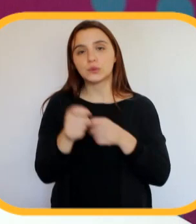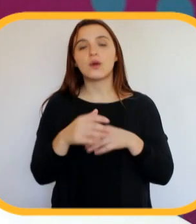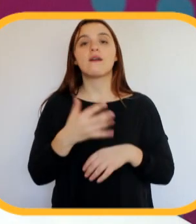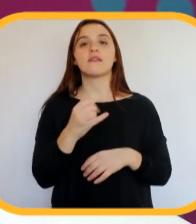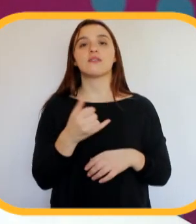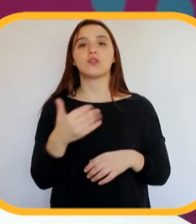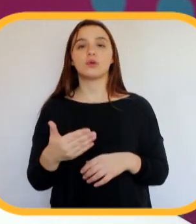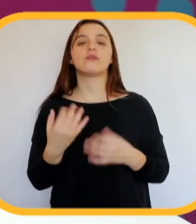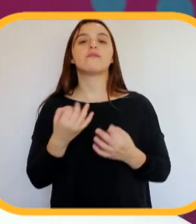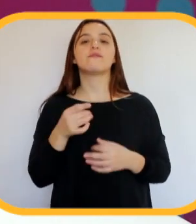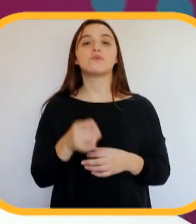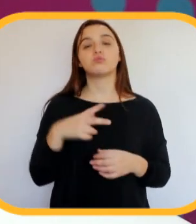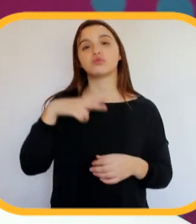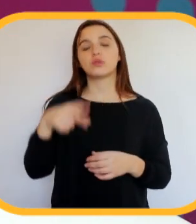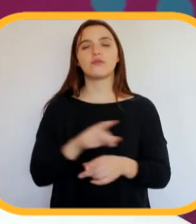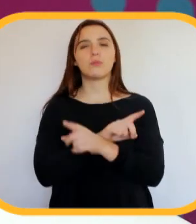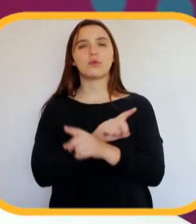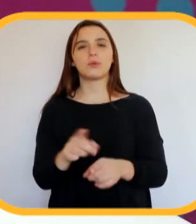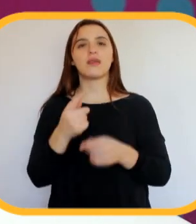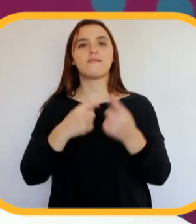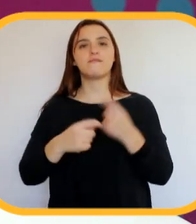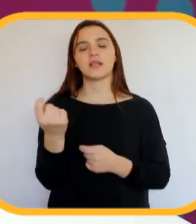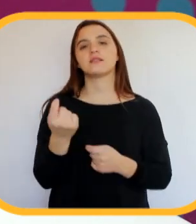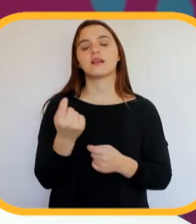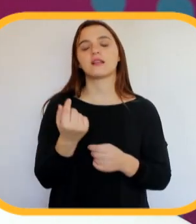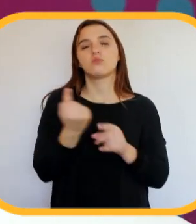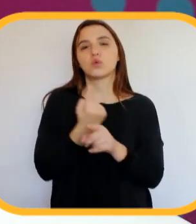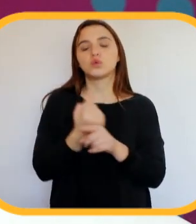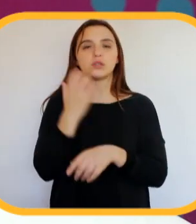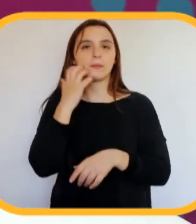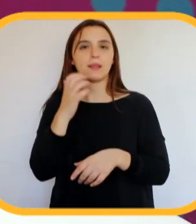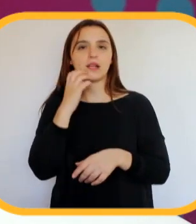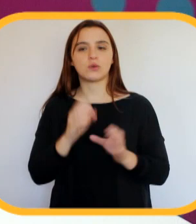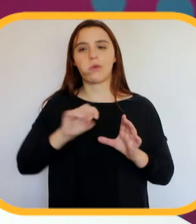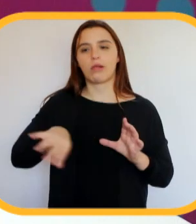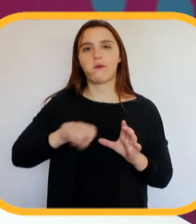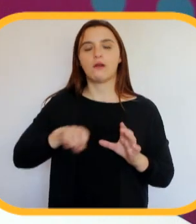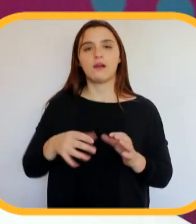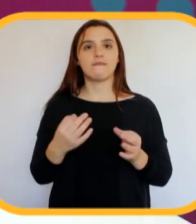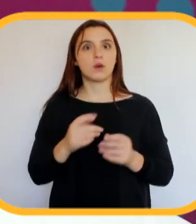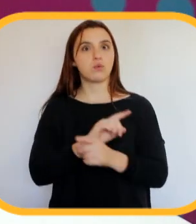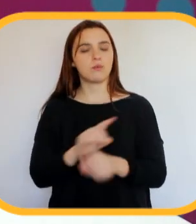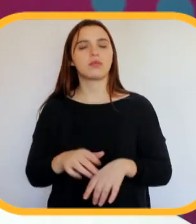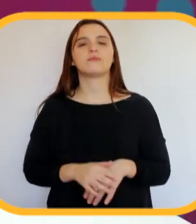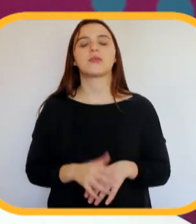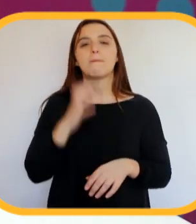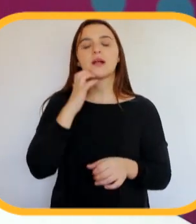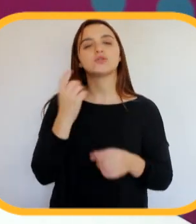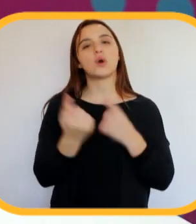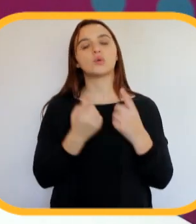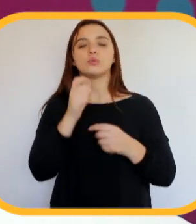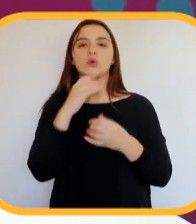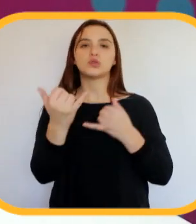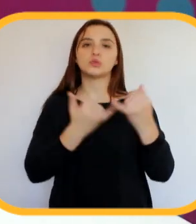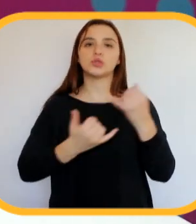Em 2021, por exemplo, Portugal tornou proibida a venda de determinados produtos de plástico descartáveis. Alguns plásticos podem